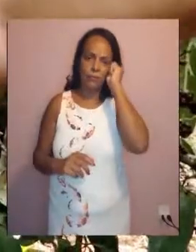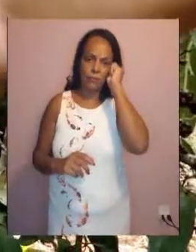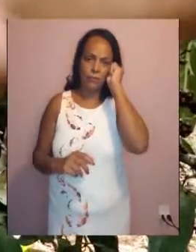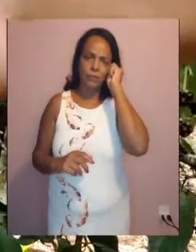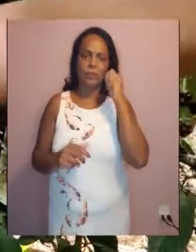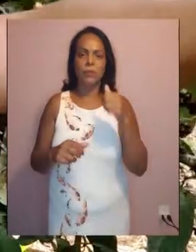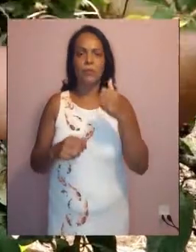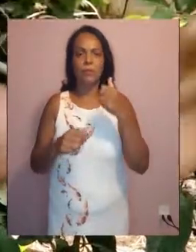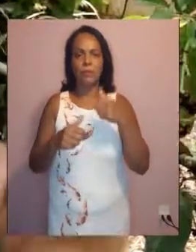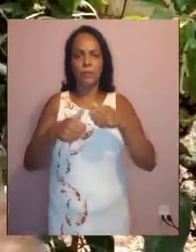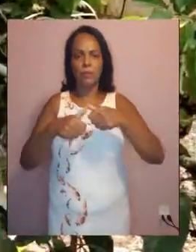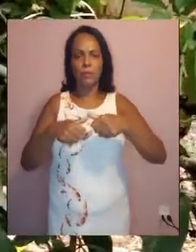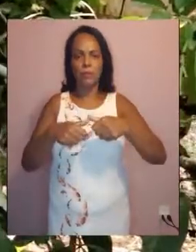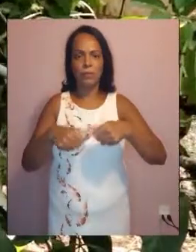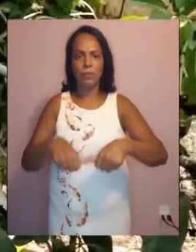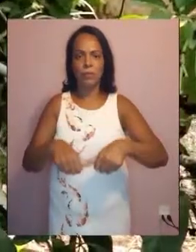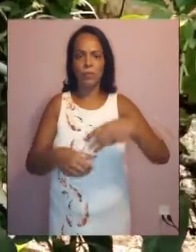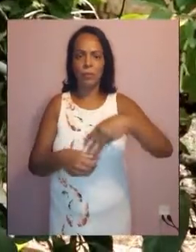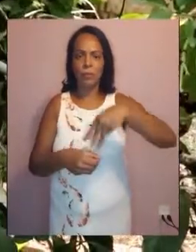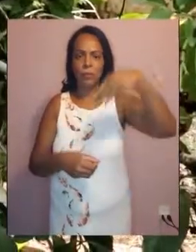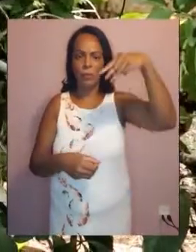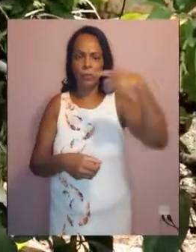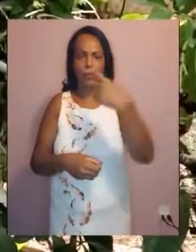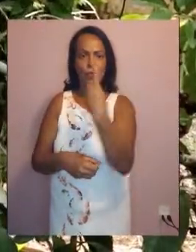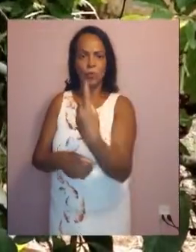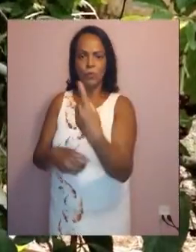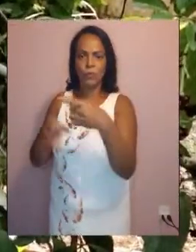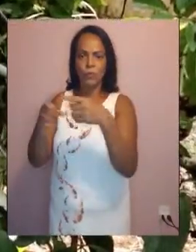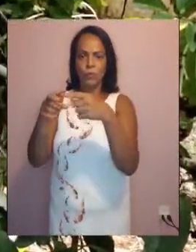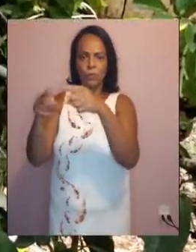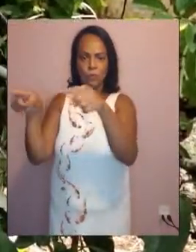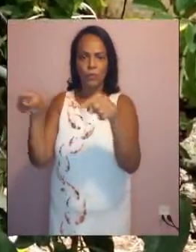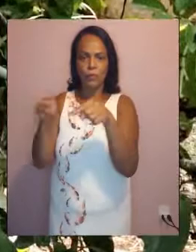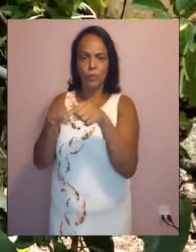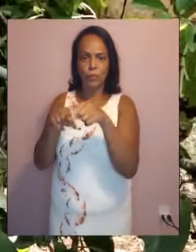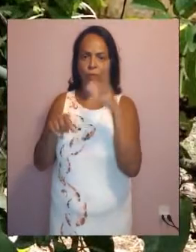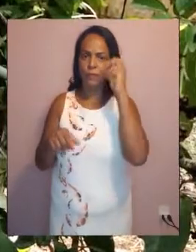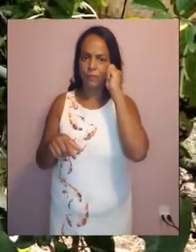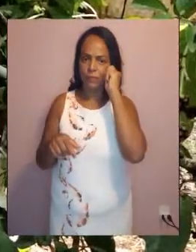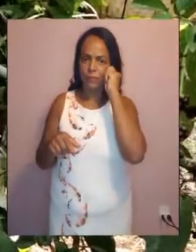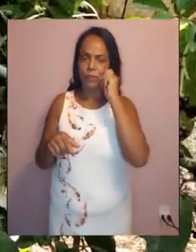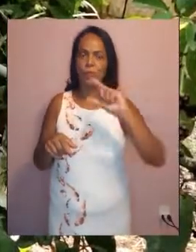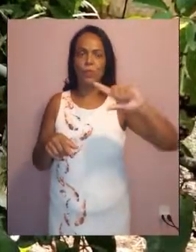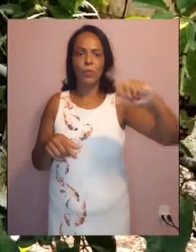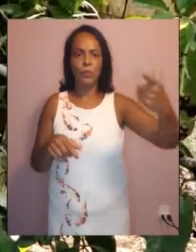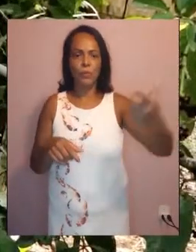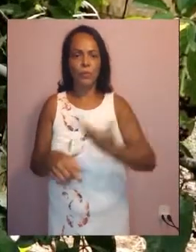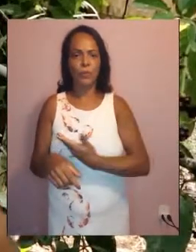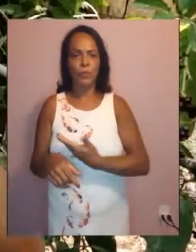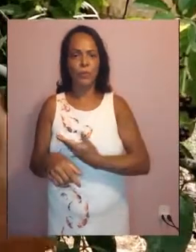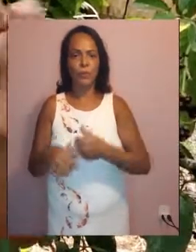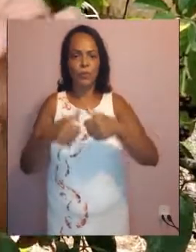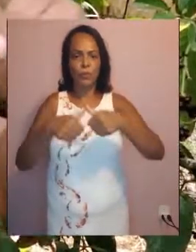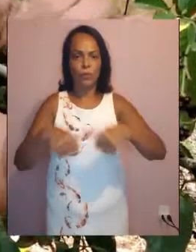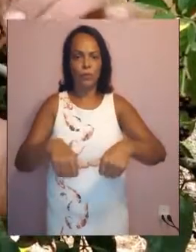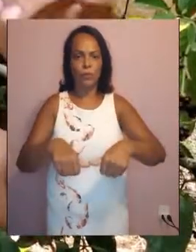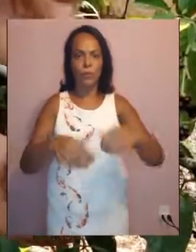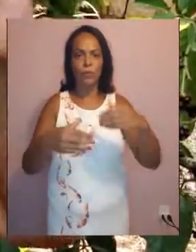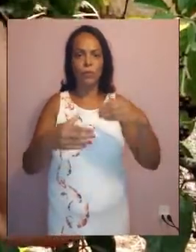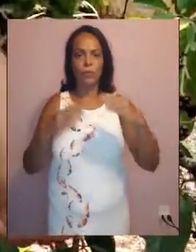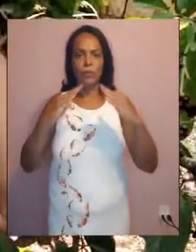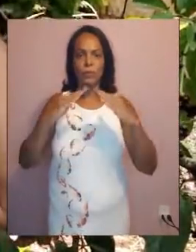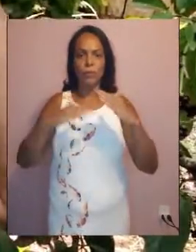lá no quarto e ele ficou na parte aberta mais ampla da casa, o Antônio Costa.